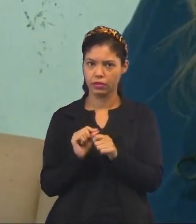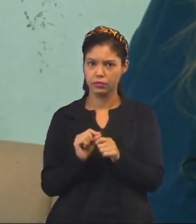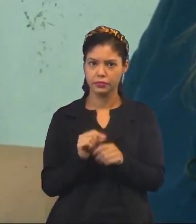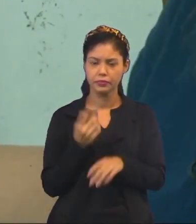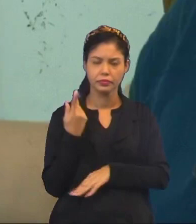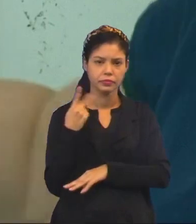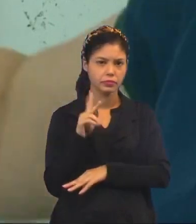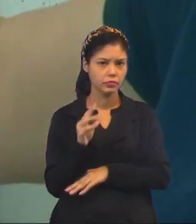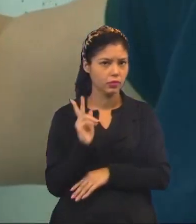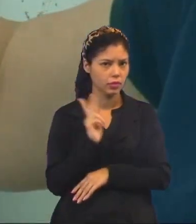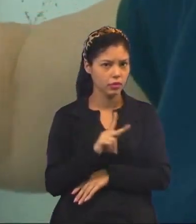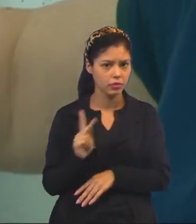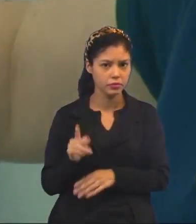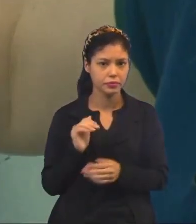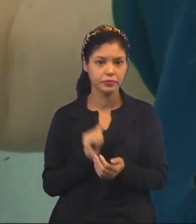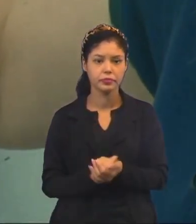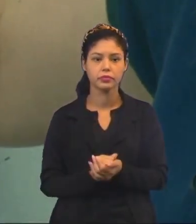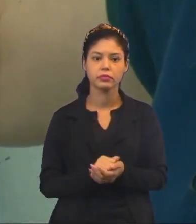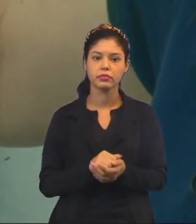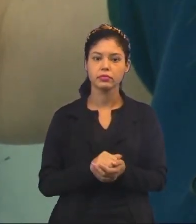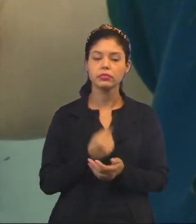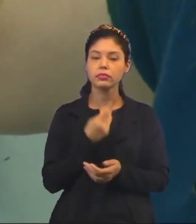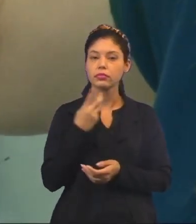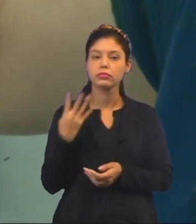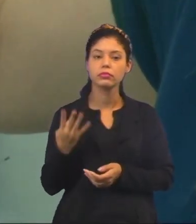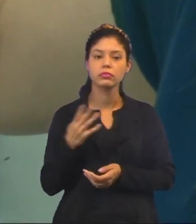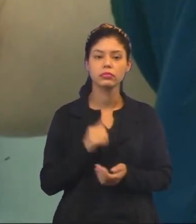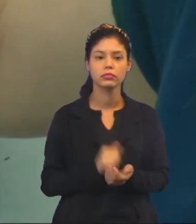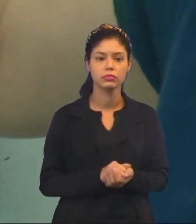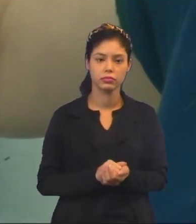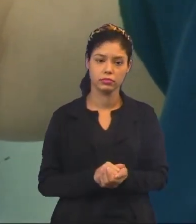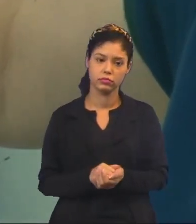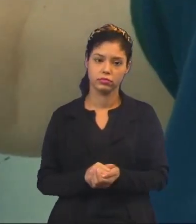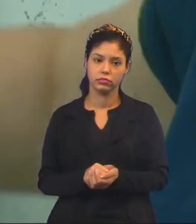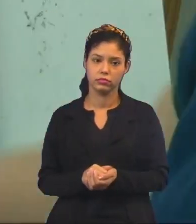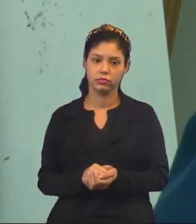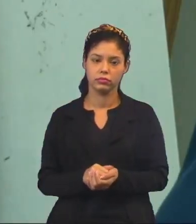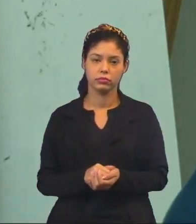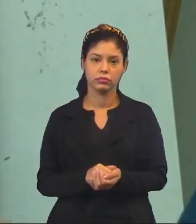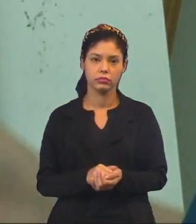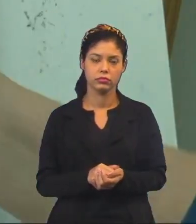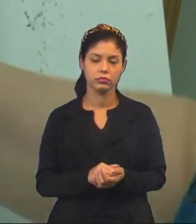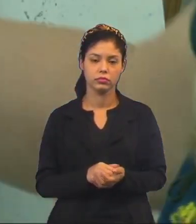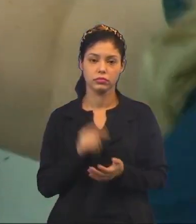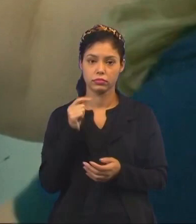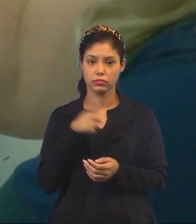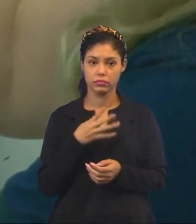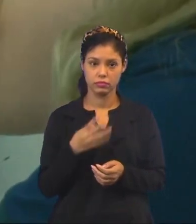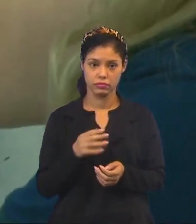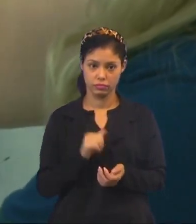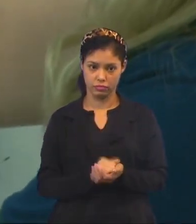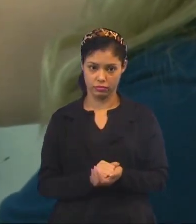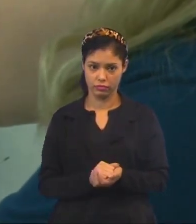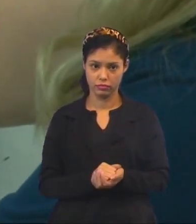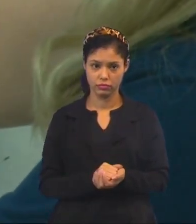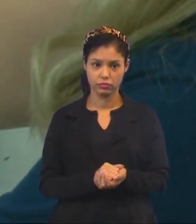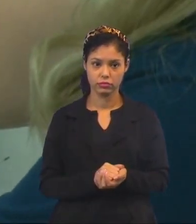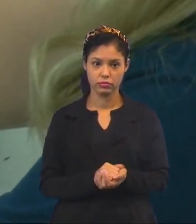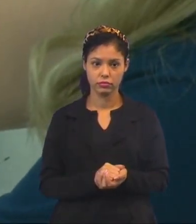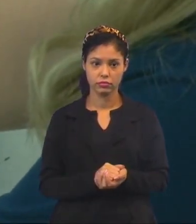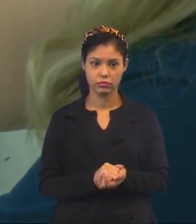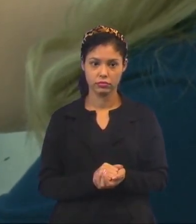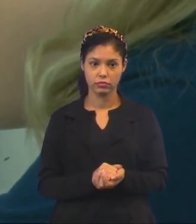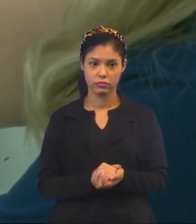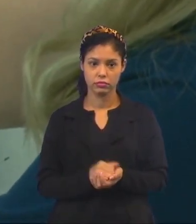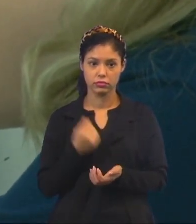o perímetro, professora? O perímetro eu vou contar só a parte do contorno. Eu vou contar, ó, só essa daqui, ó.